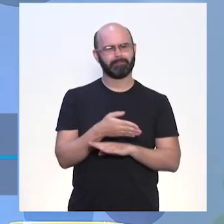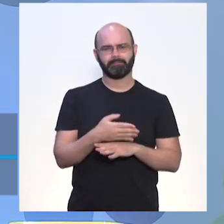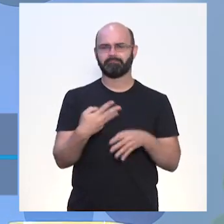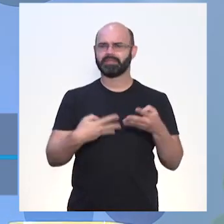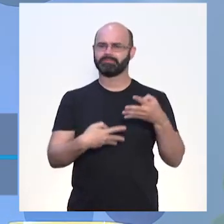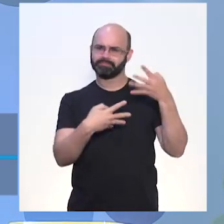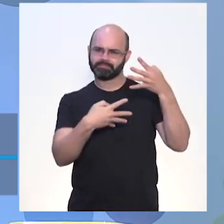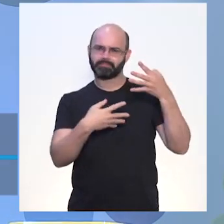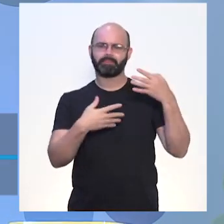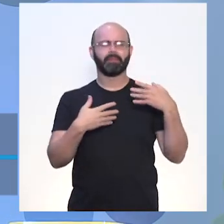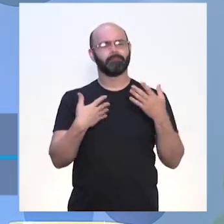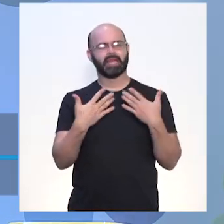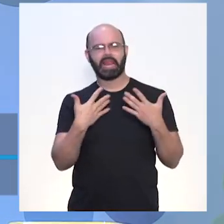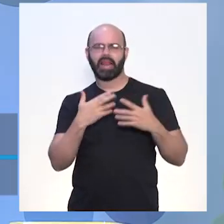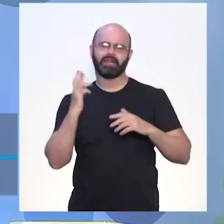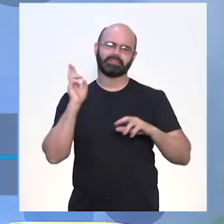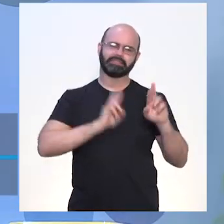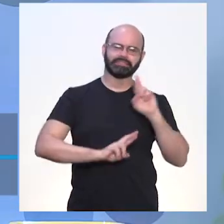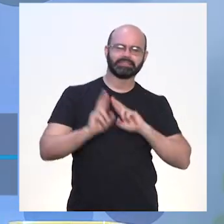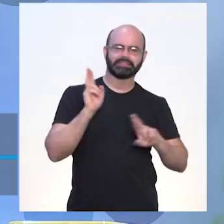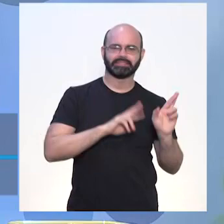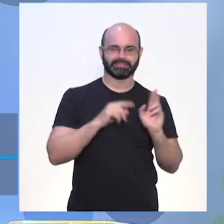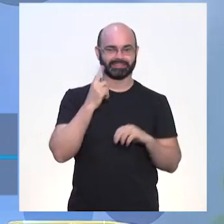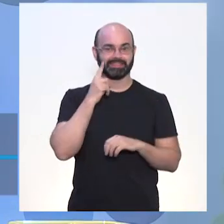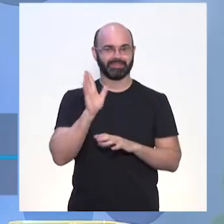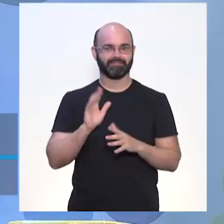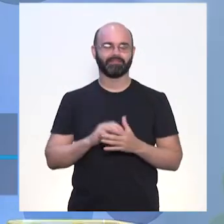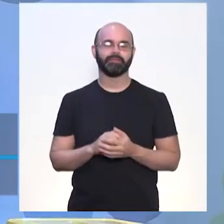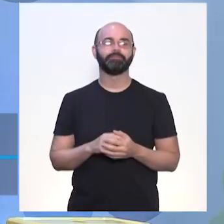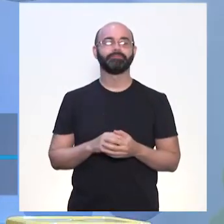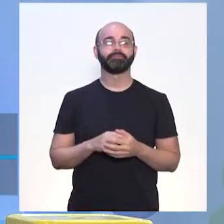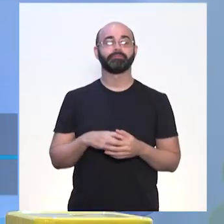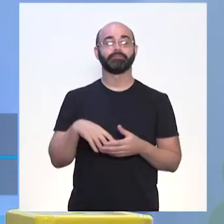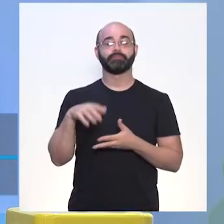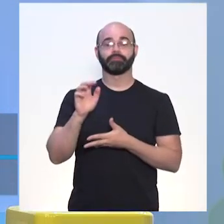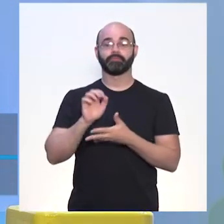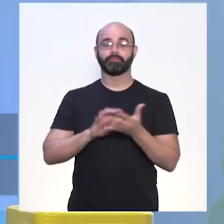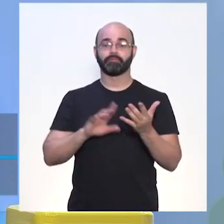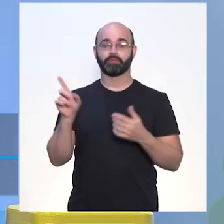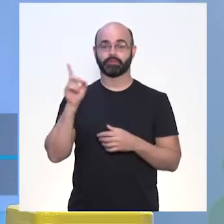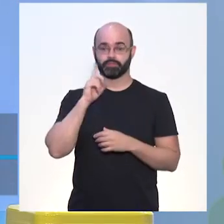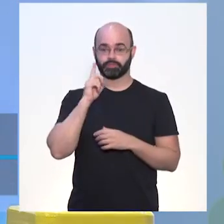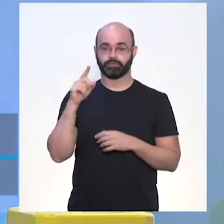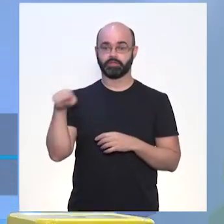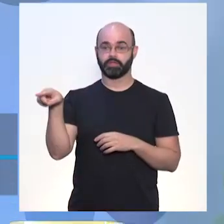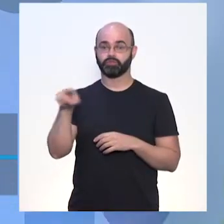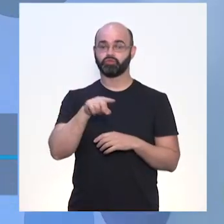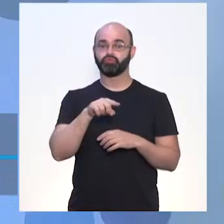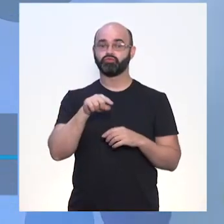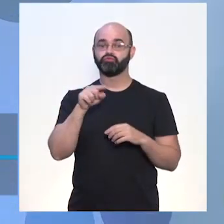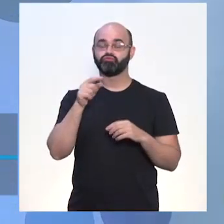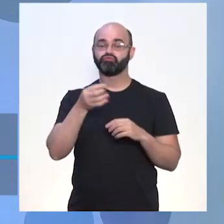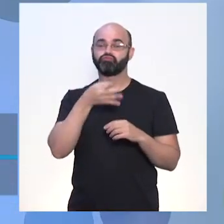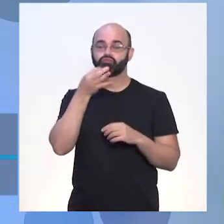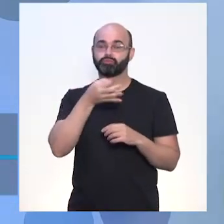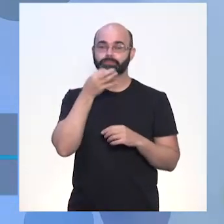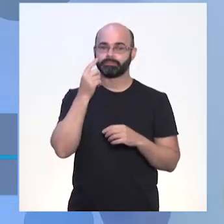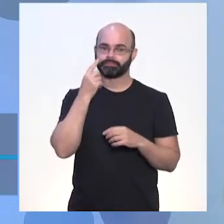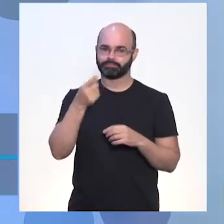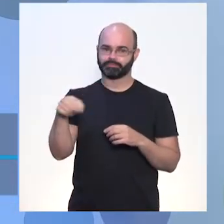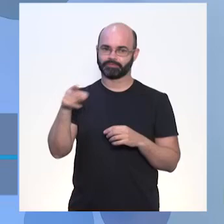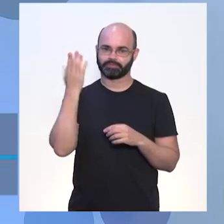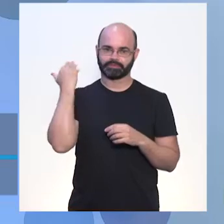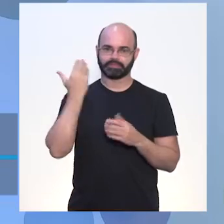interage e enriquece a nossa aula. Ó, já tem uma atividade de levantamento e aí eles já vão poder comentar com a gente aí, ó. E olha só o que eles aprenderam e como